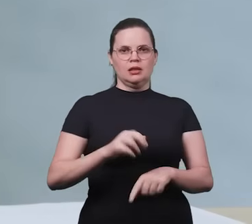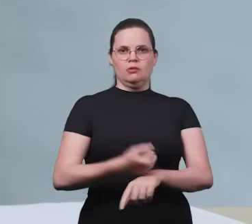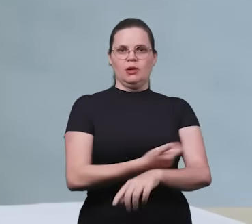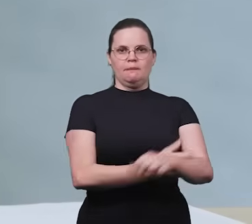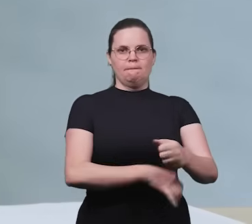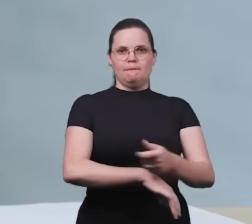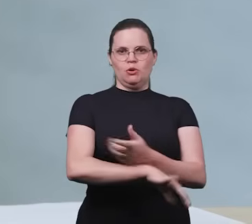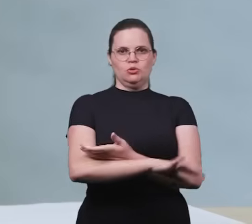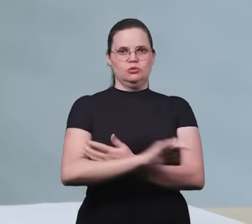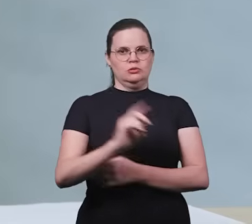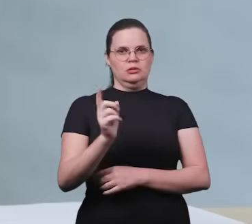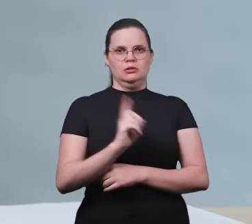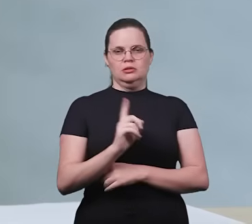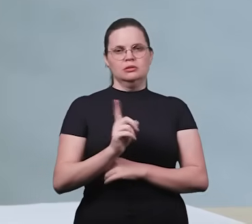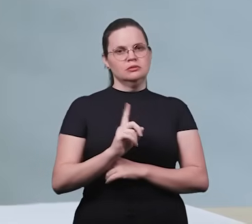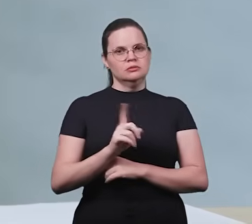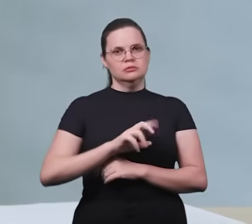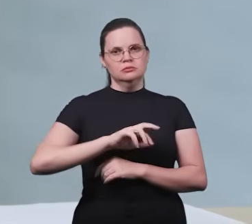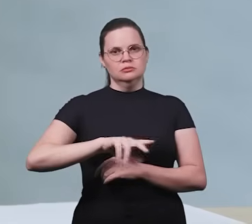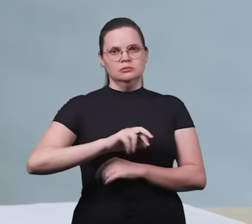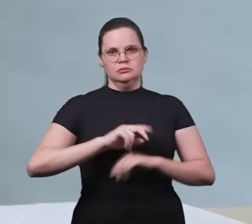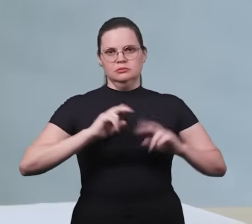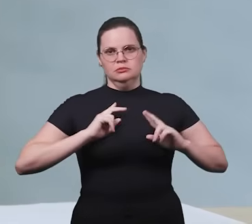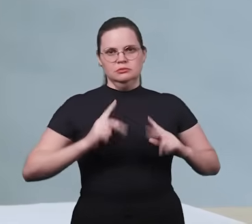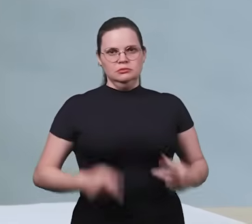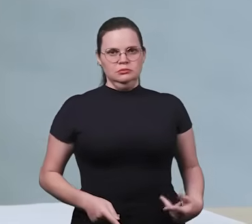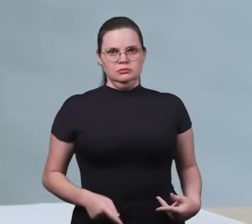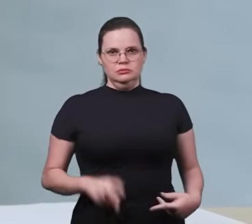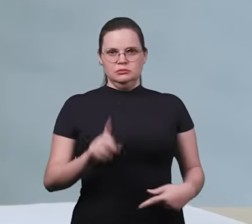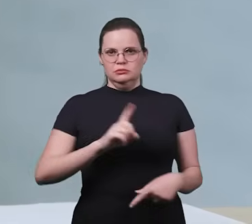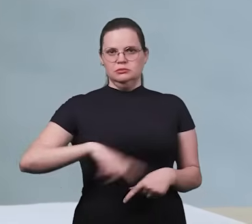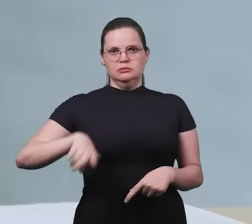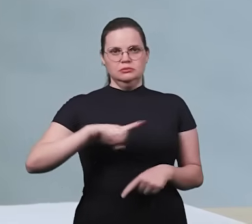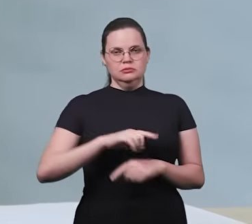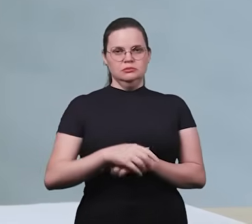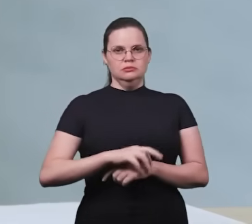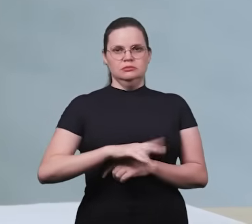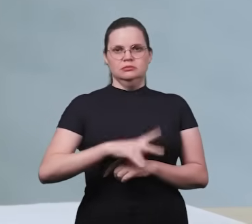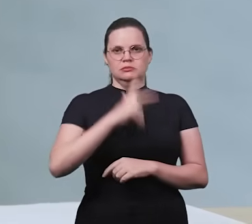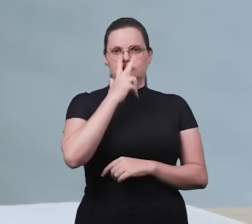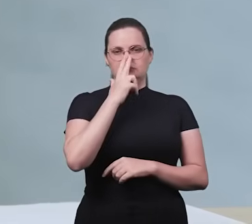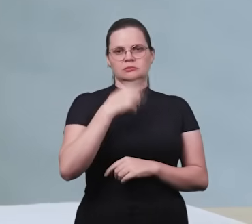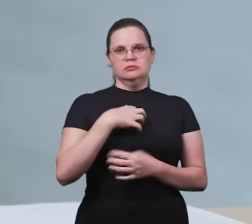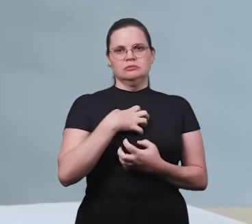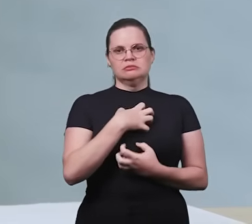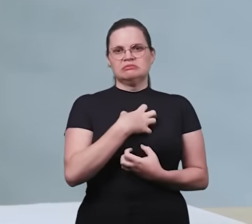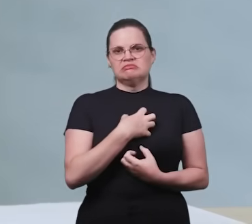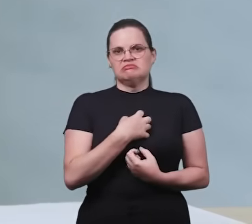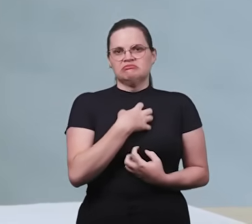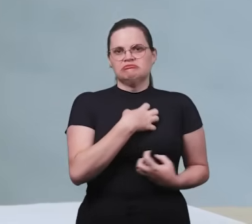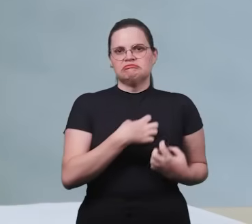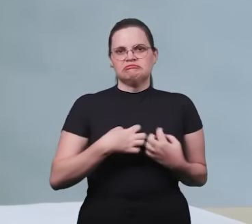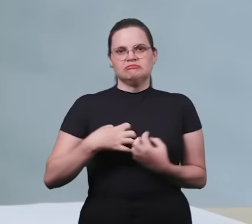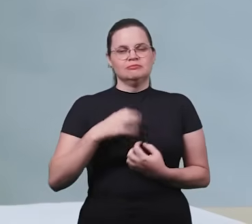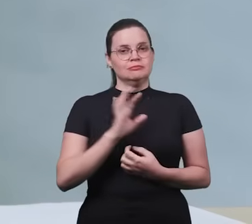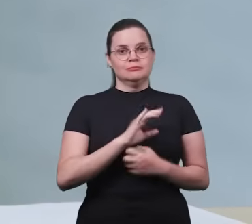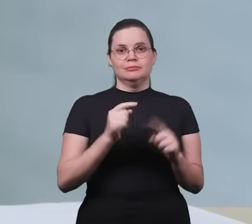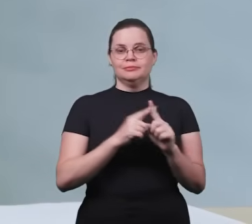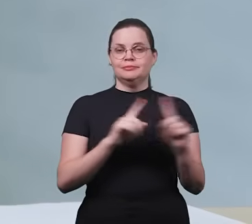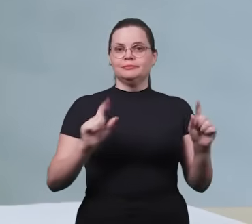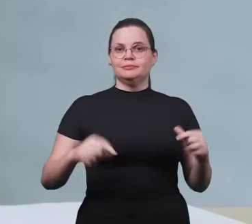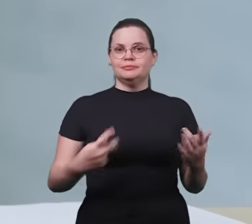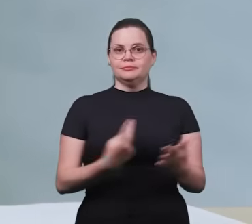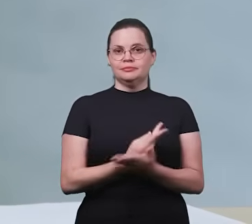emocional, ela não foi uma restauração humana, não foi um remorso, mas foi uma restauração espiritual e